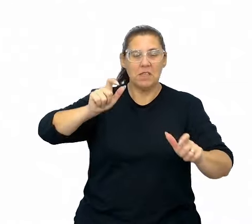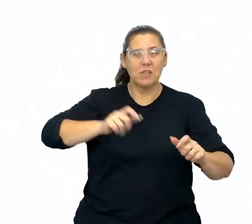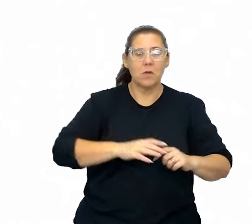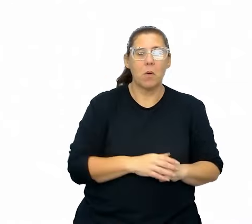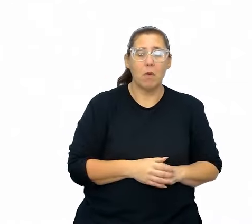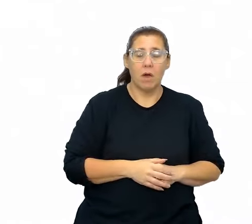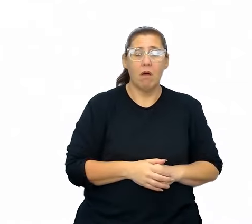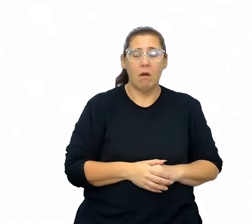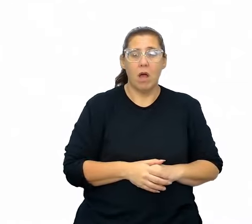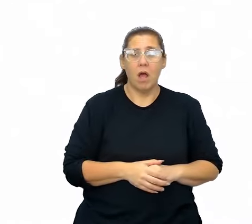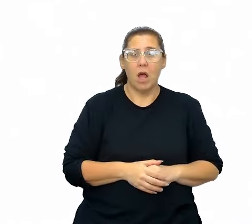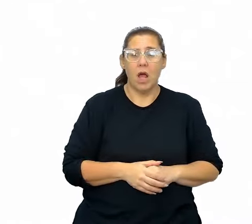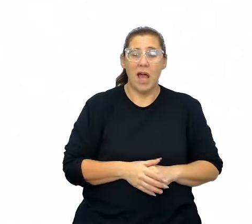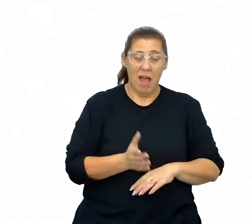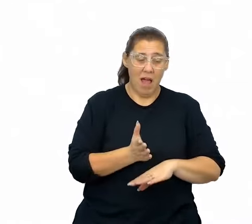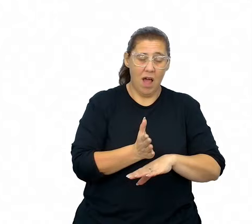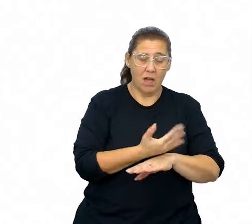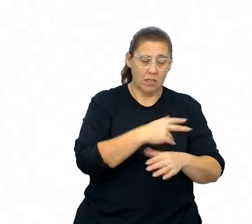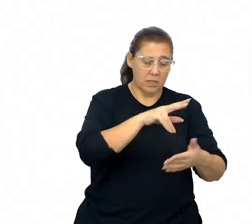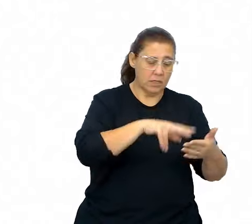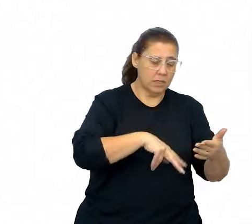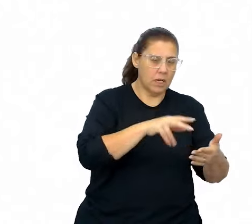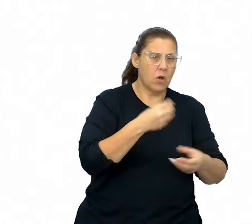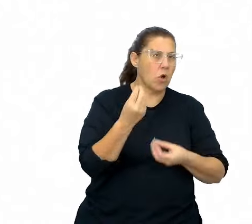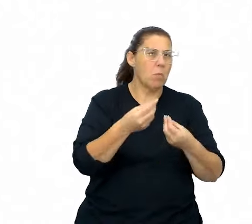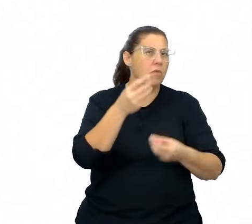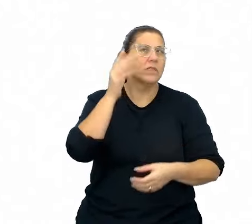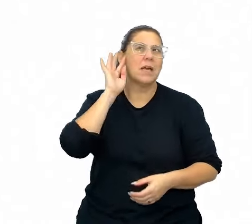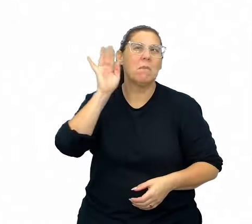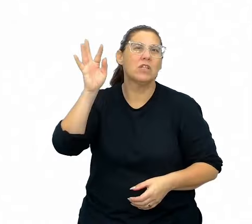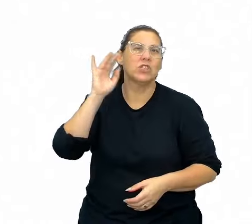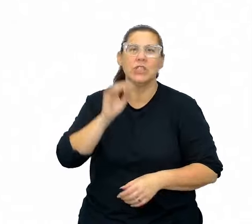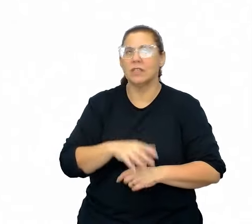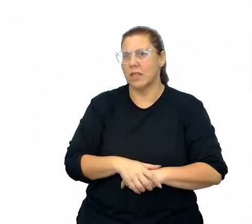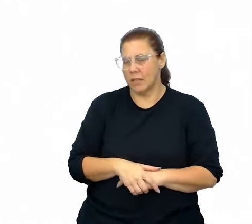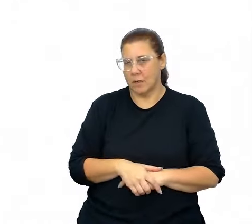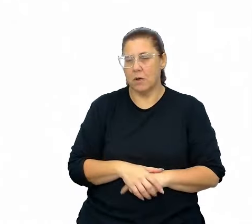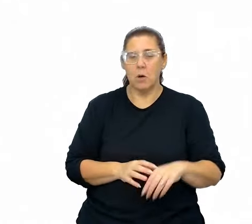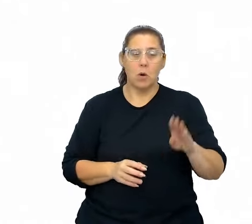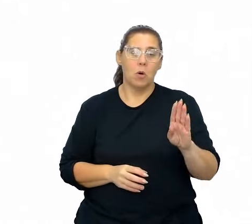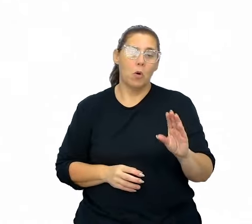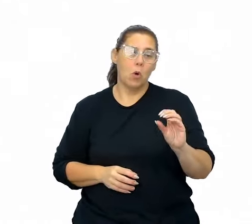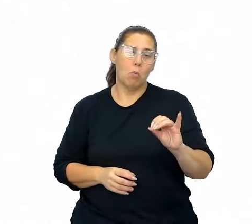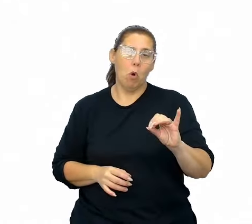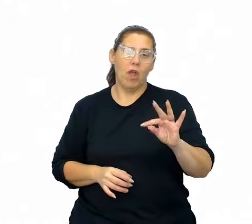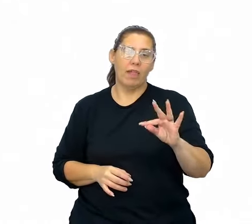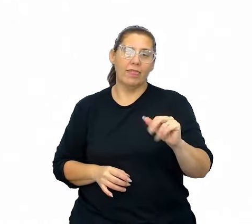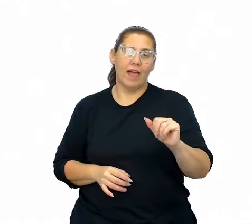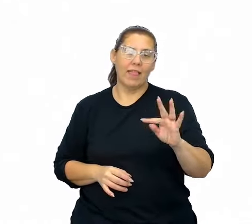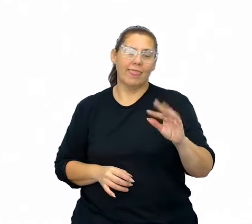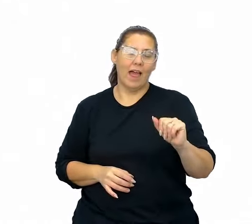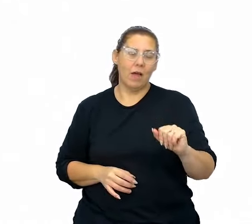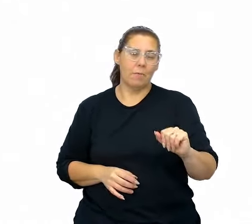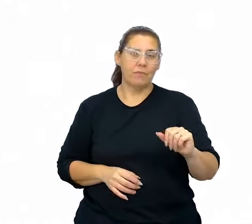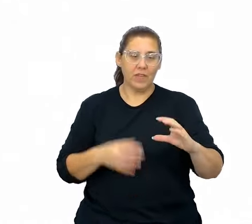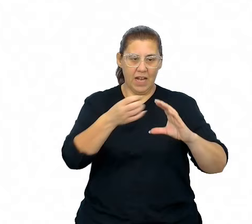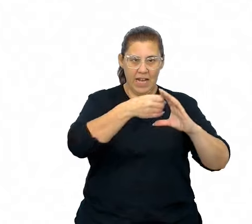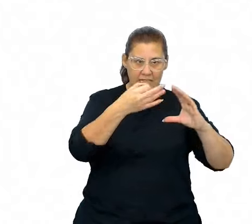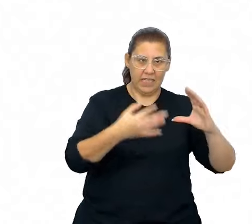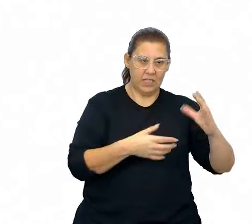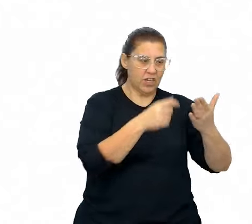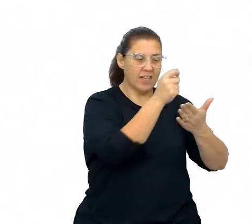ler o texto, responda como você imagina o boitatá. Escreva algumas características